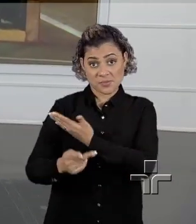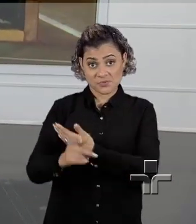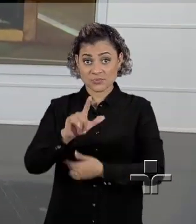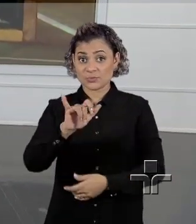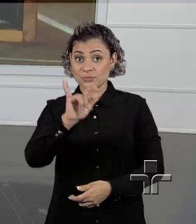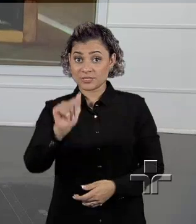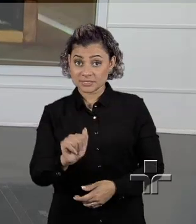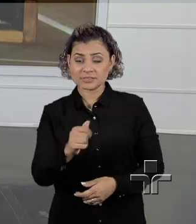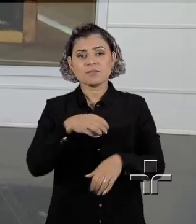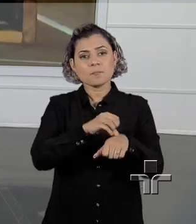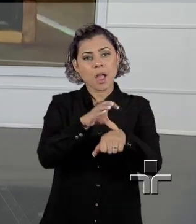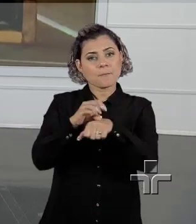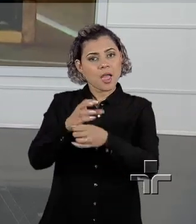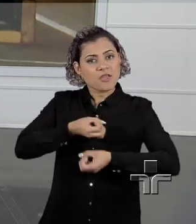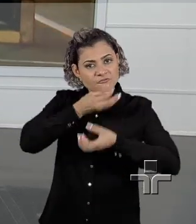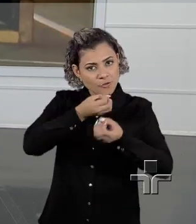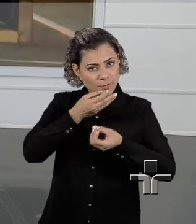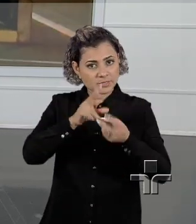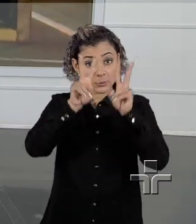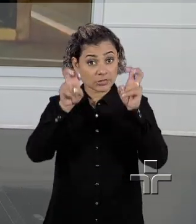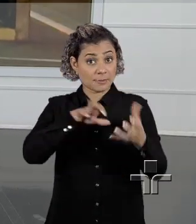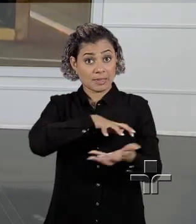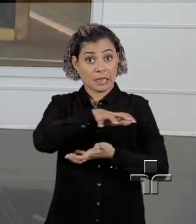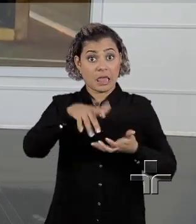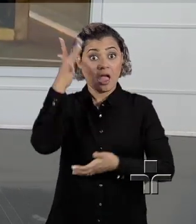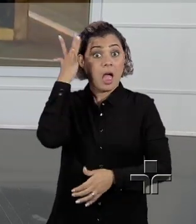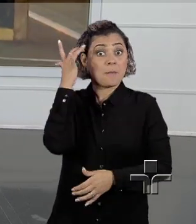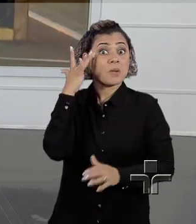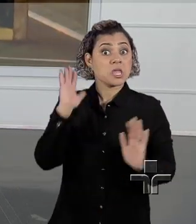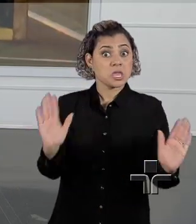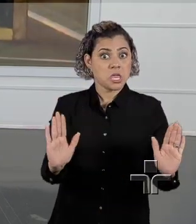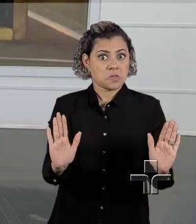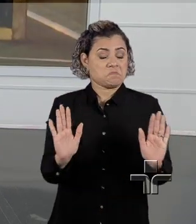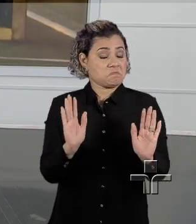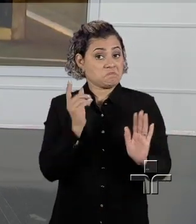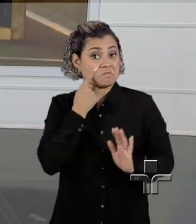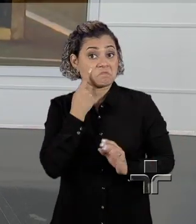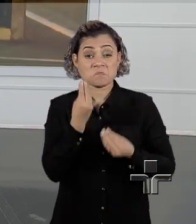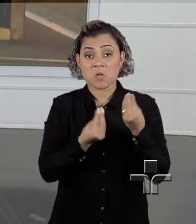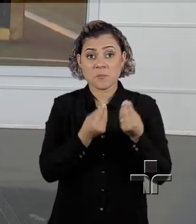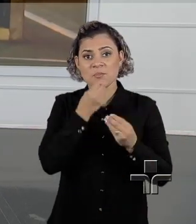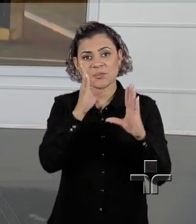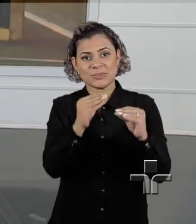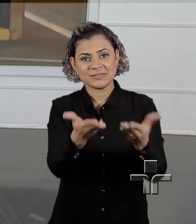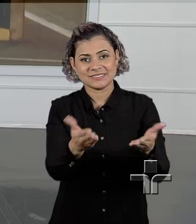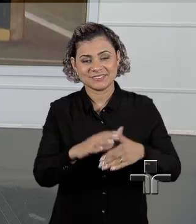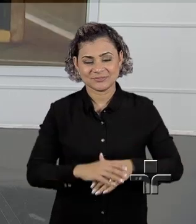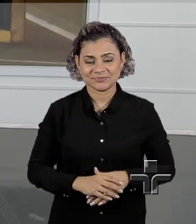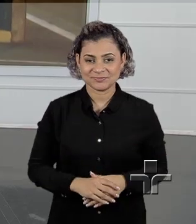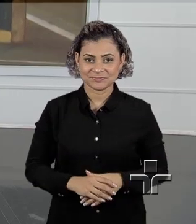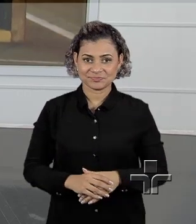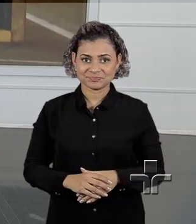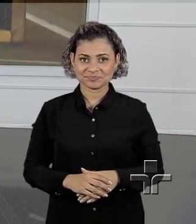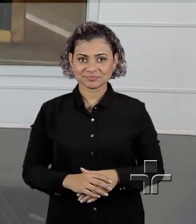e vai nos passar algumas informações em relação a essa greve, essa possível greve amanhã. Não é isso, Luísa? Boa noite.